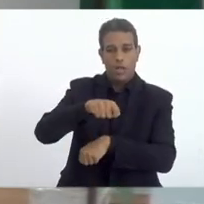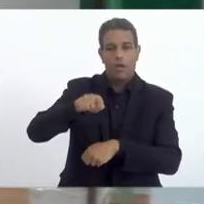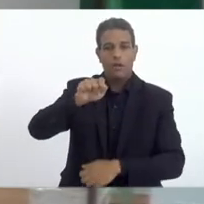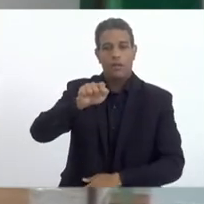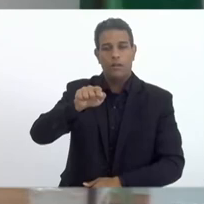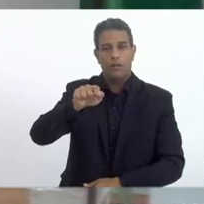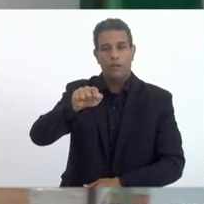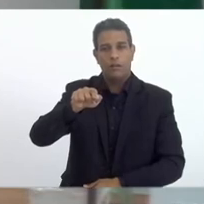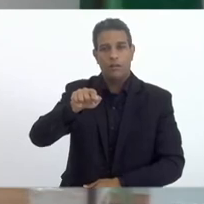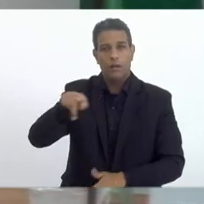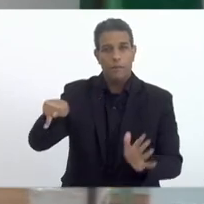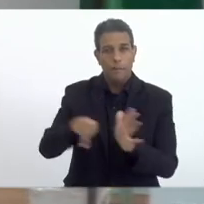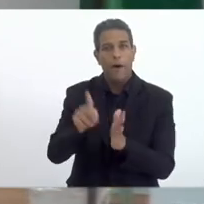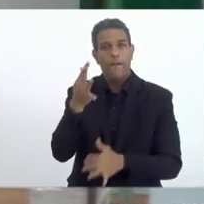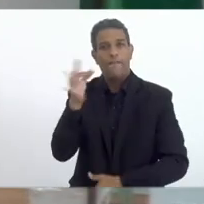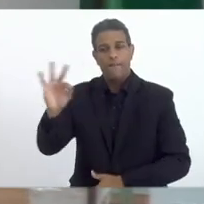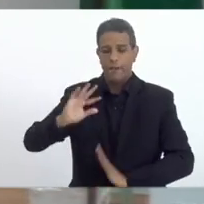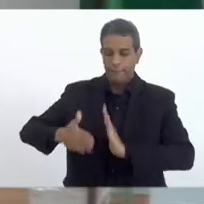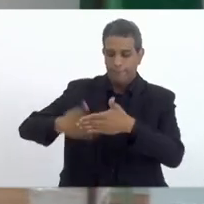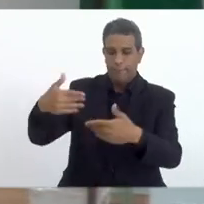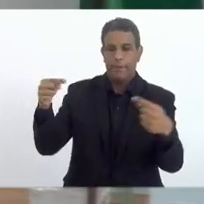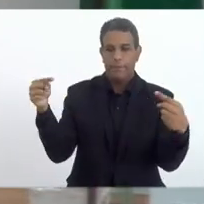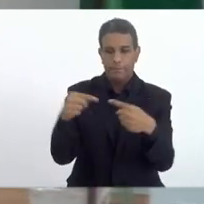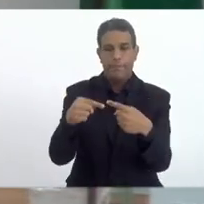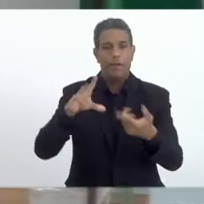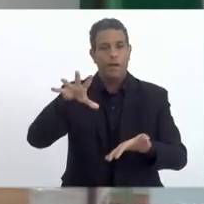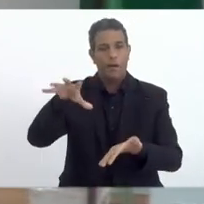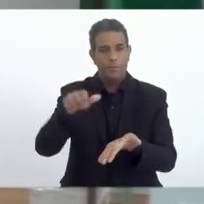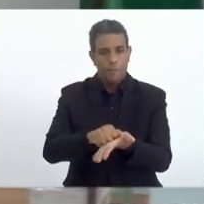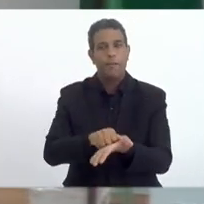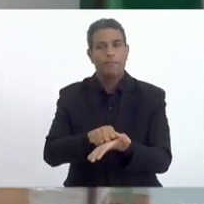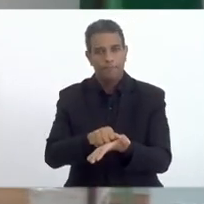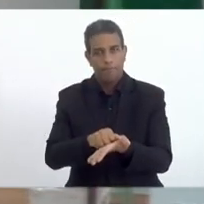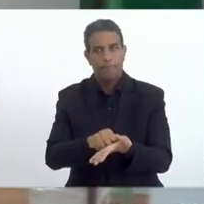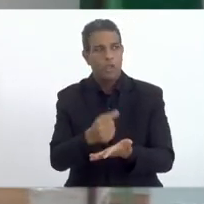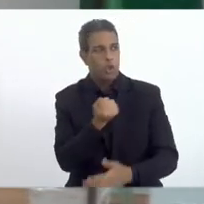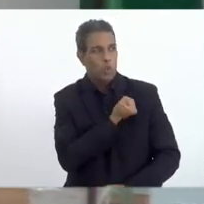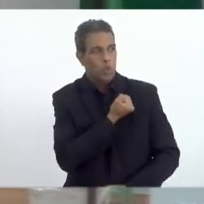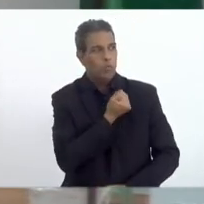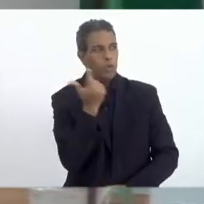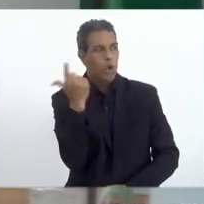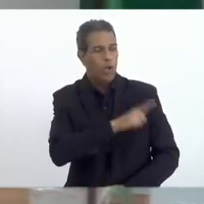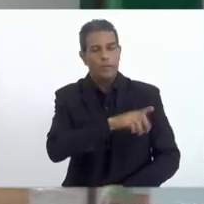e isso está constando de um processo, sei que eu anotei aqui o número que o Bruno me passou,